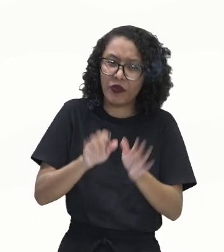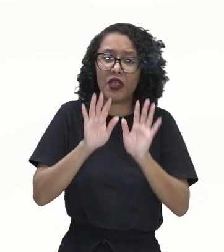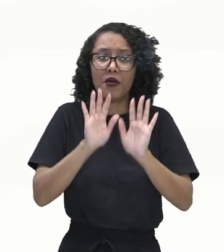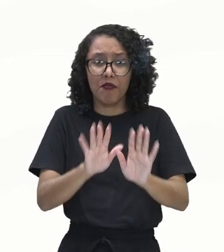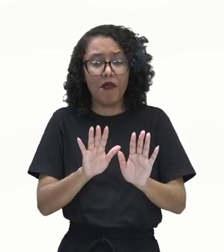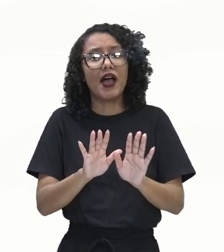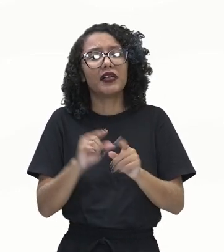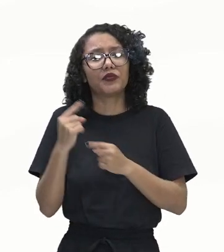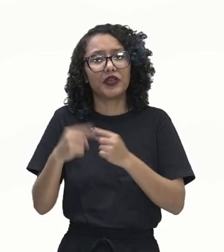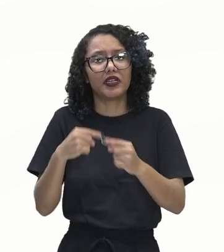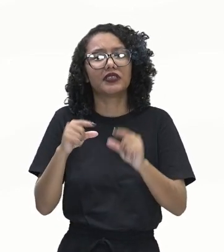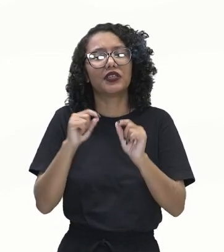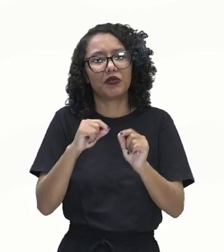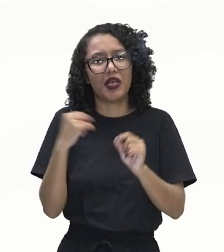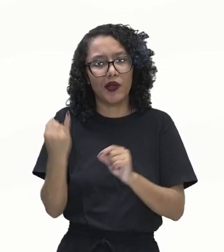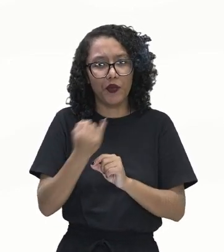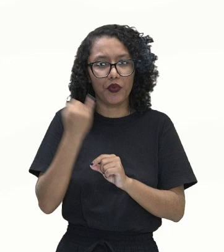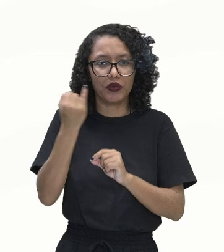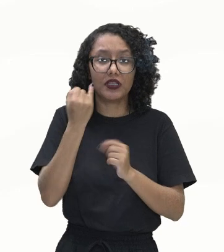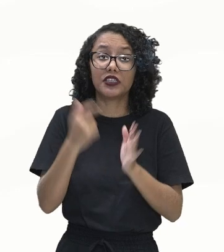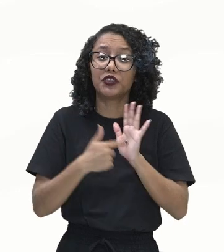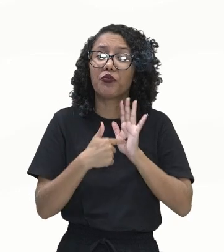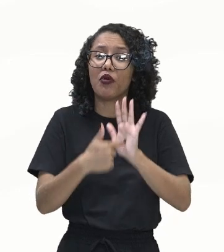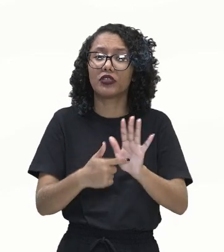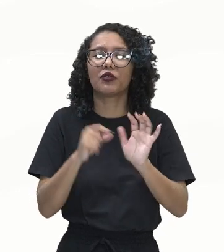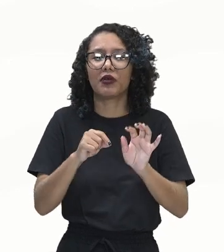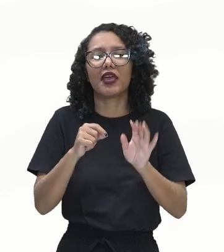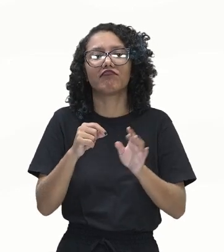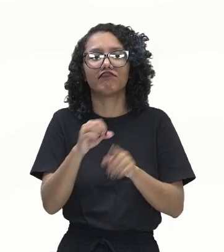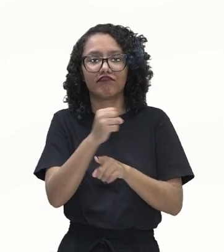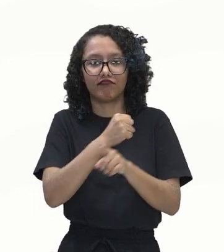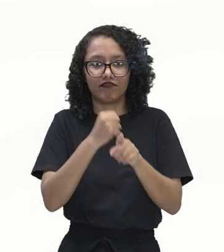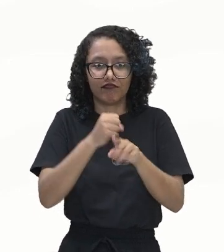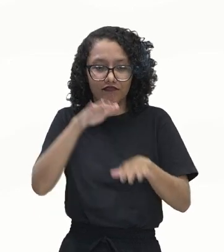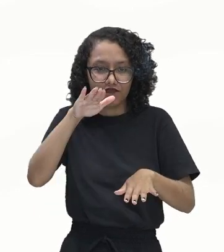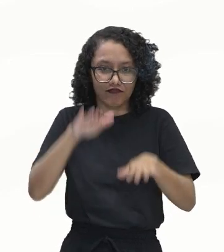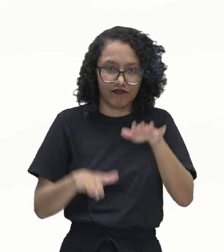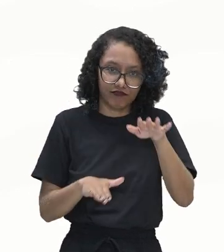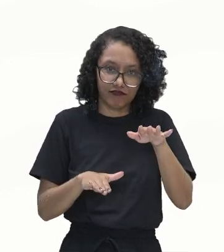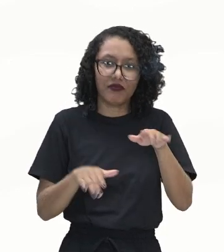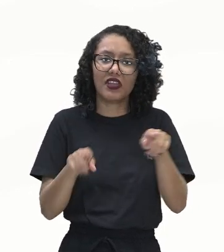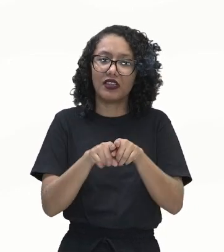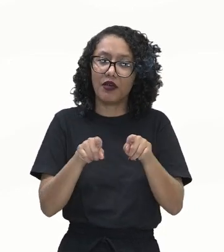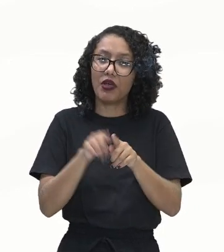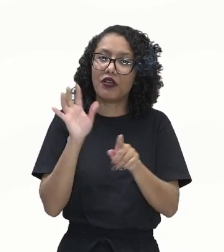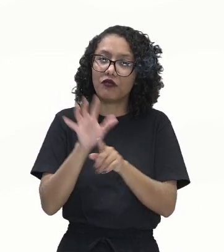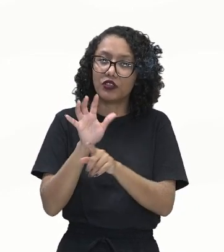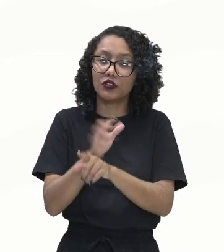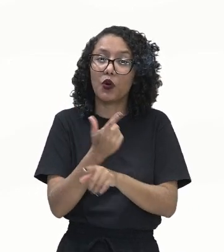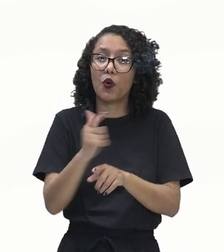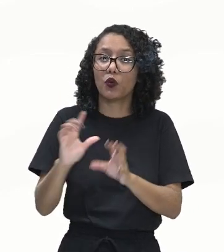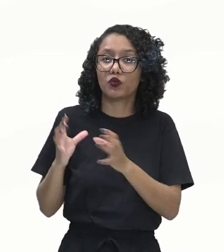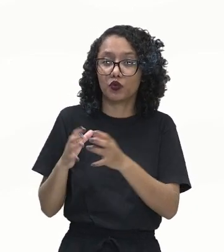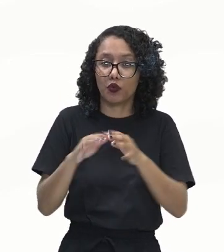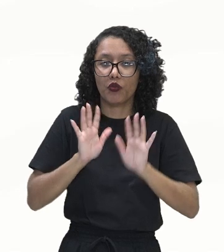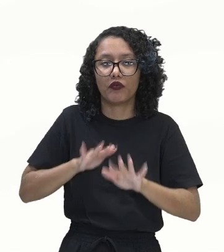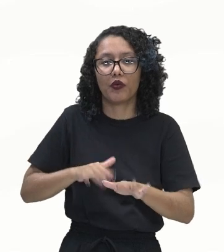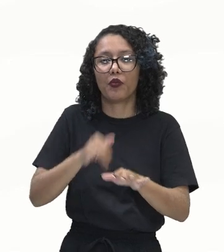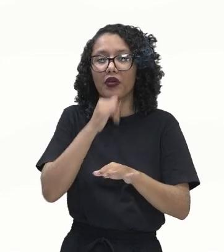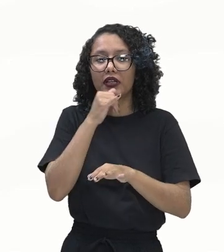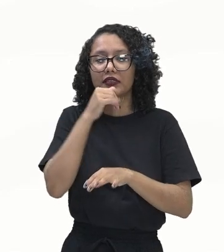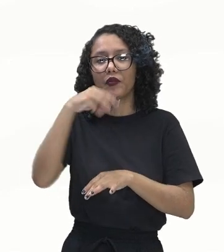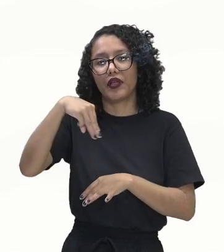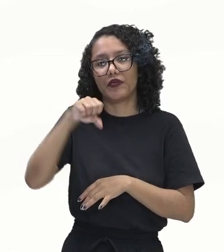ao destacar as desigualdades rurais e influenciar movimentos posteriores, como o do MST,